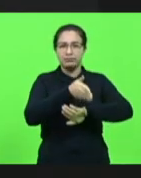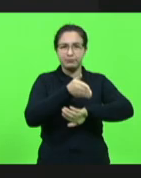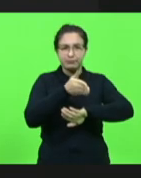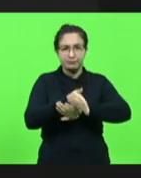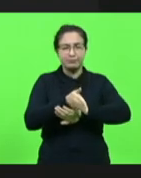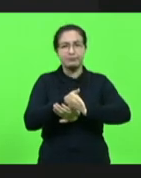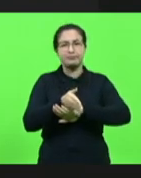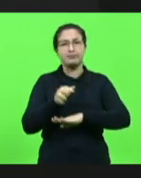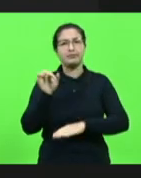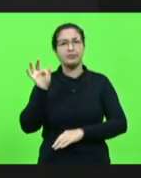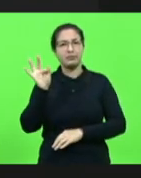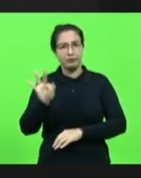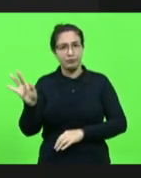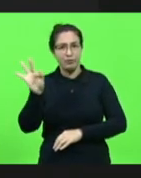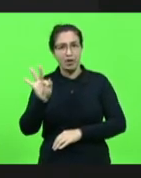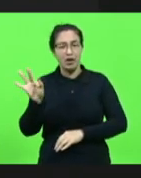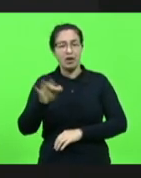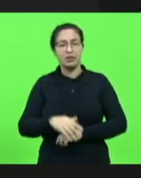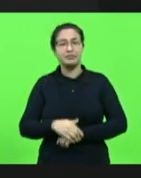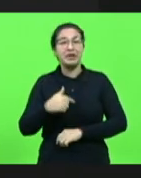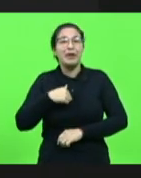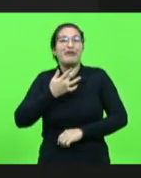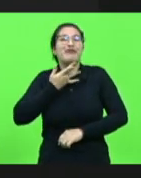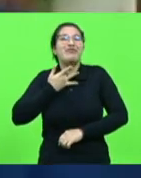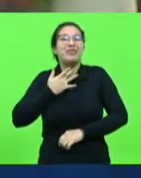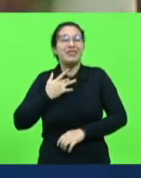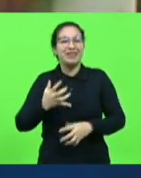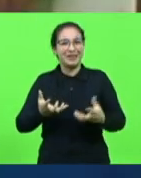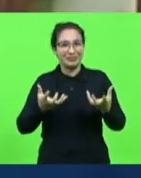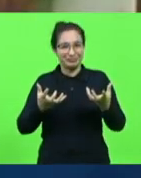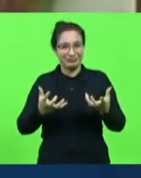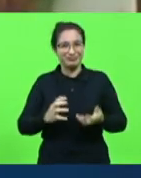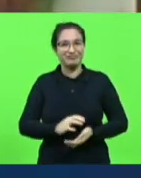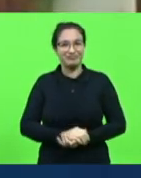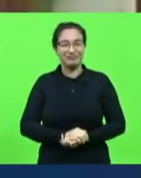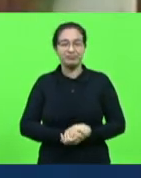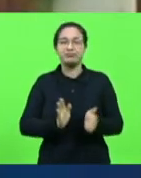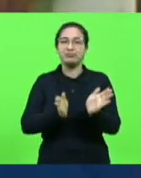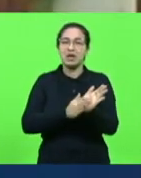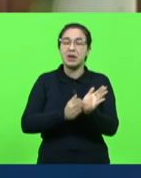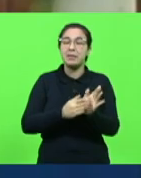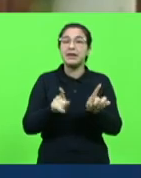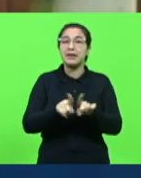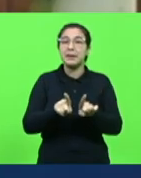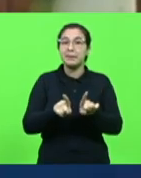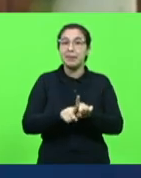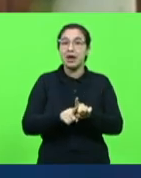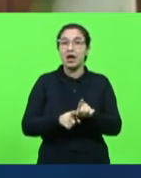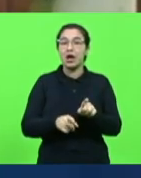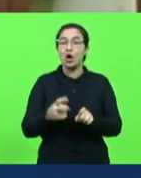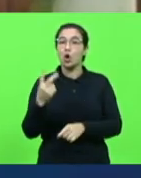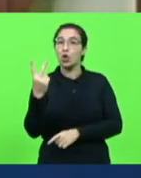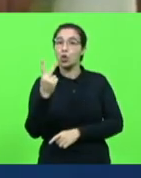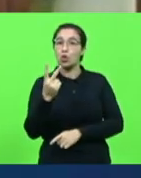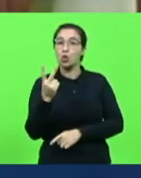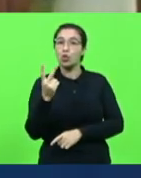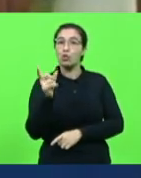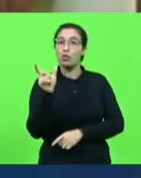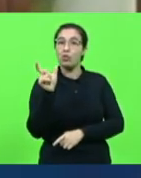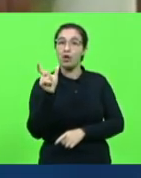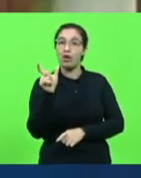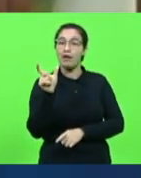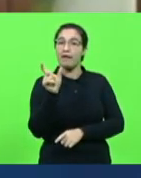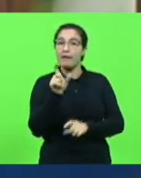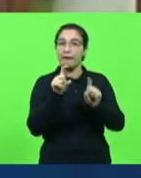Essa é a minha vontade, é o meu desejo. E também quero parabenizar pelas 2 últimas frases que o jornalista Moacir